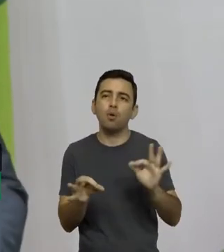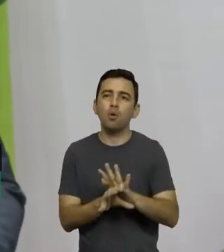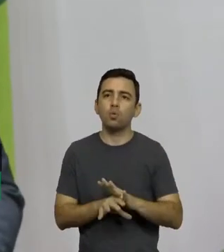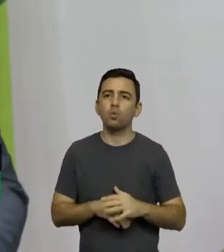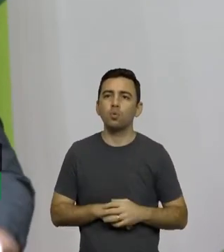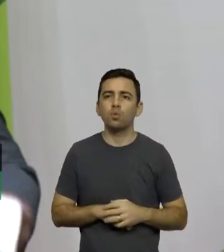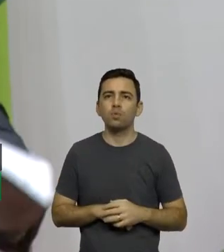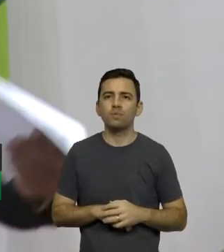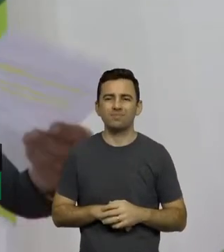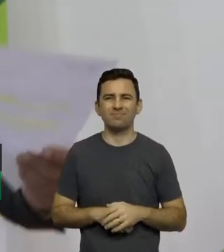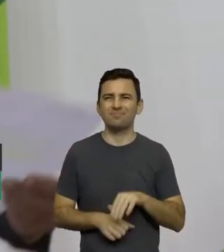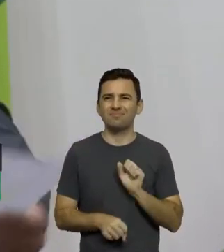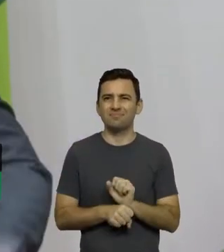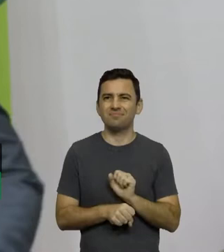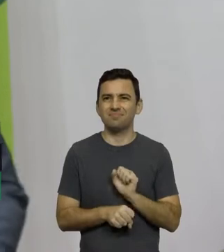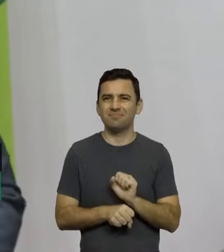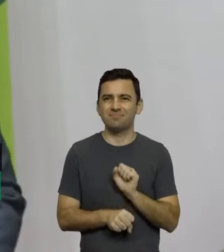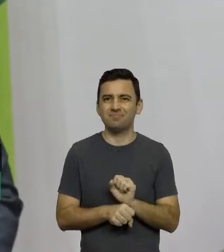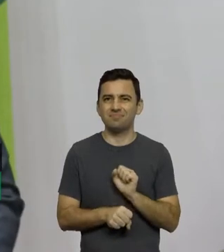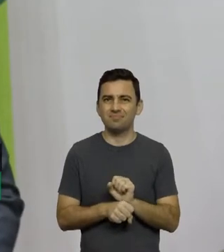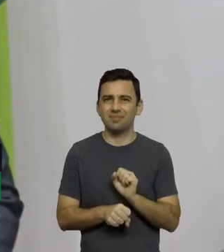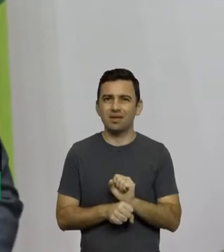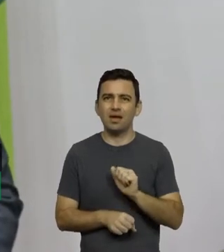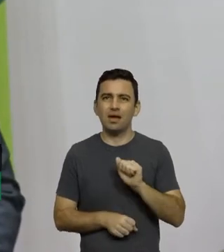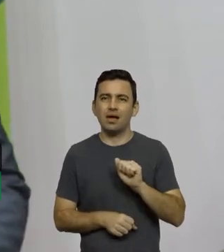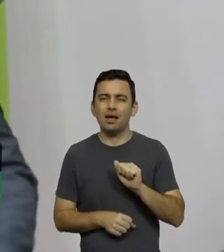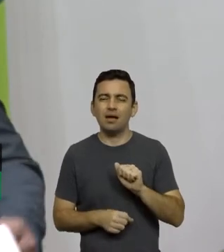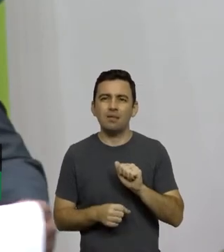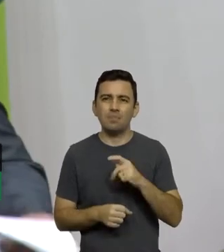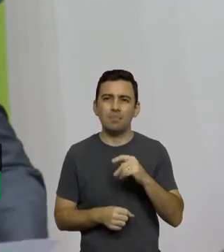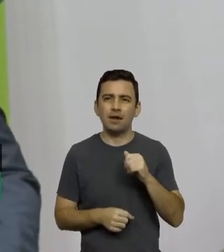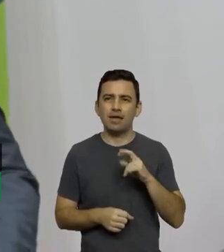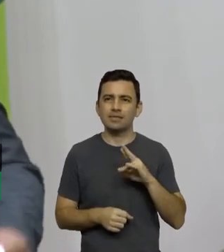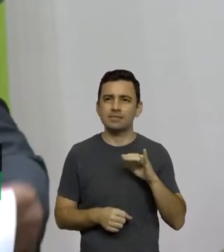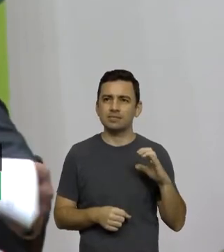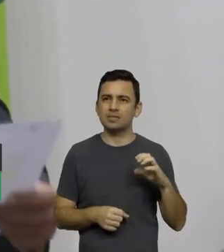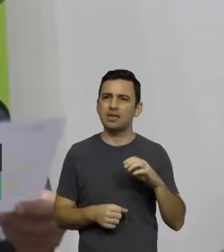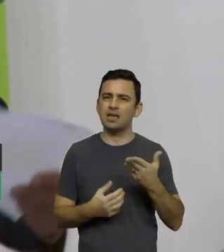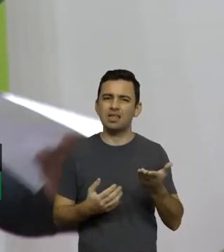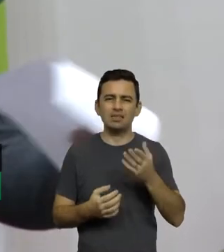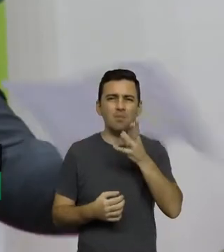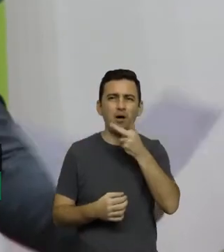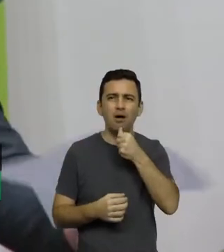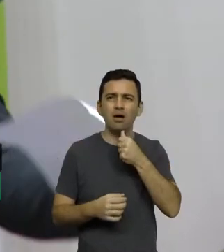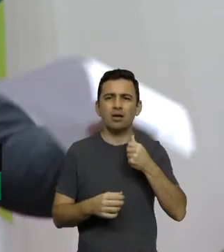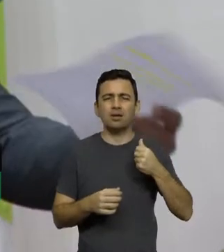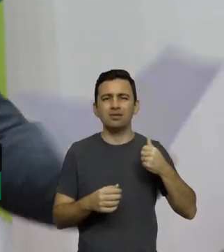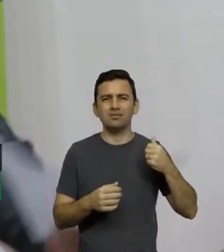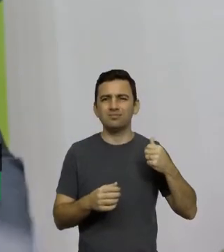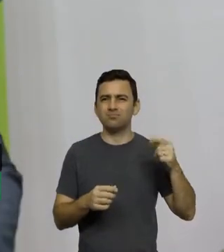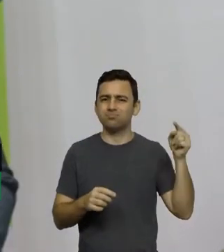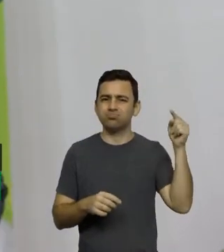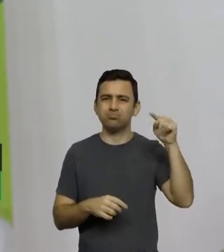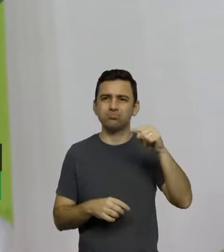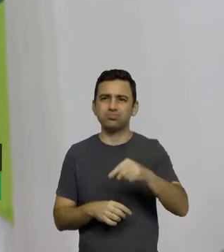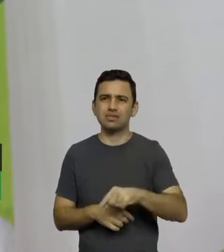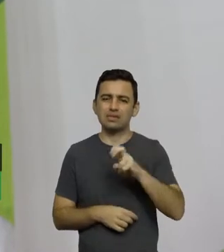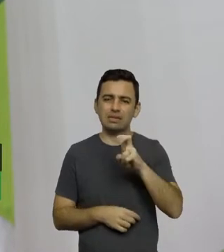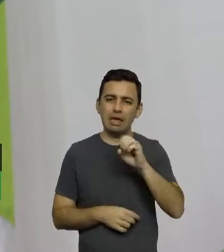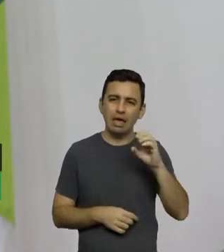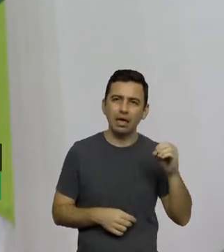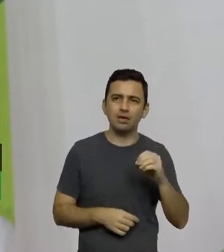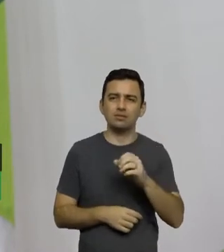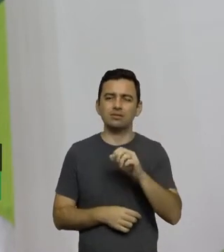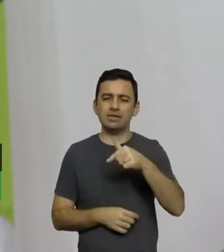Ficar cozinhando a prasca em pouco fogo, que se deslocam, fazem 500, 600, 700 quilômetros,